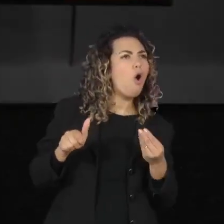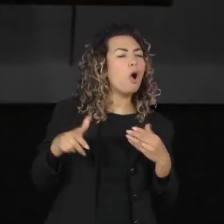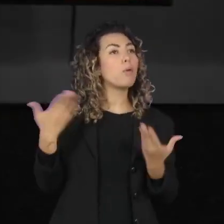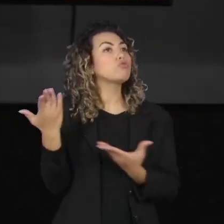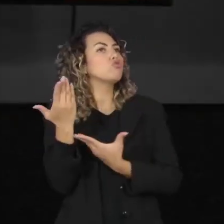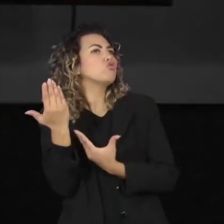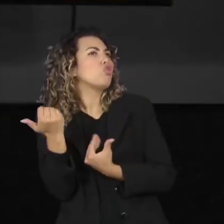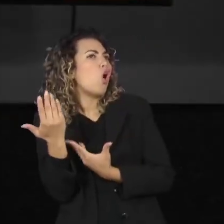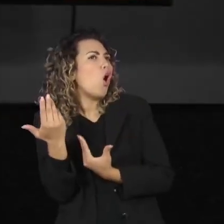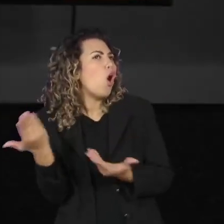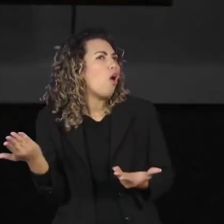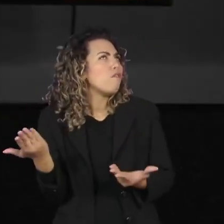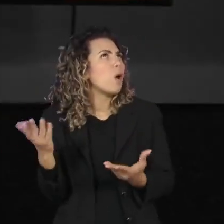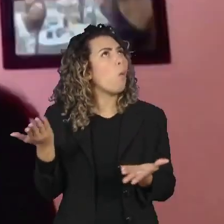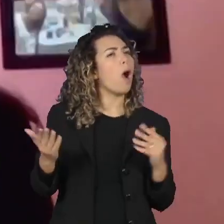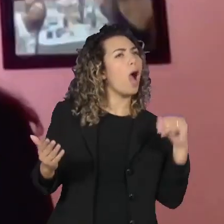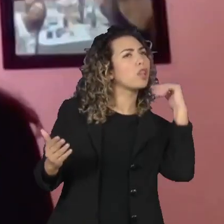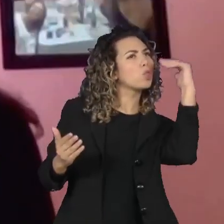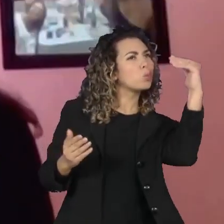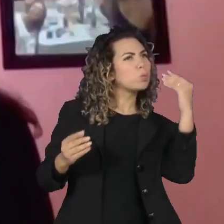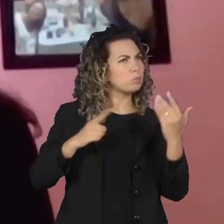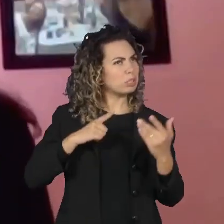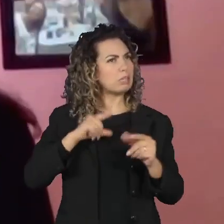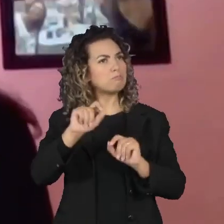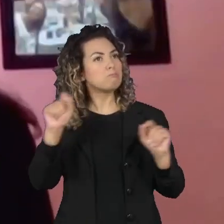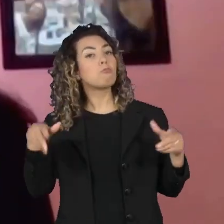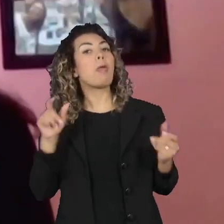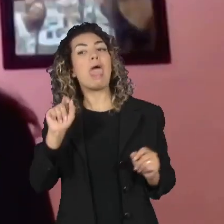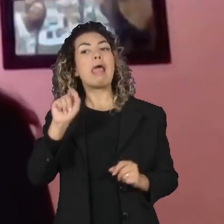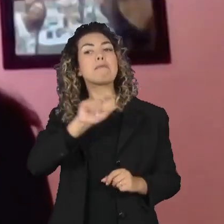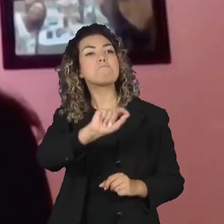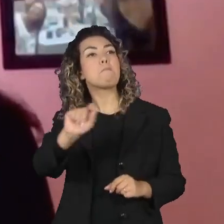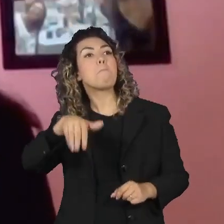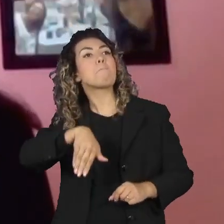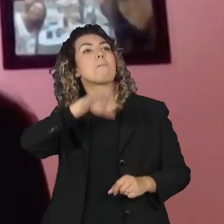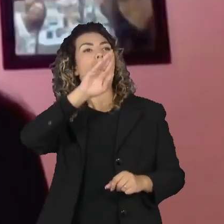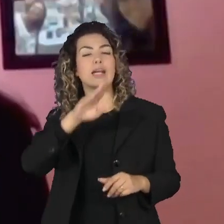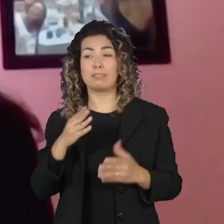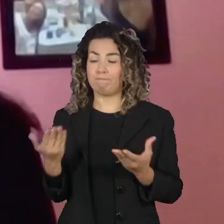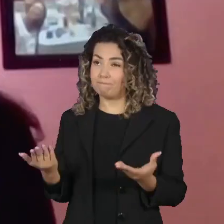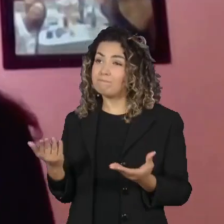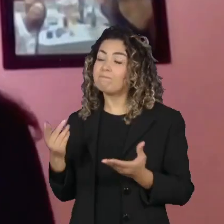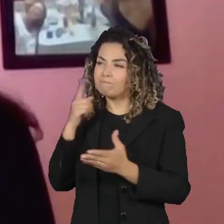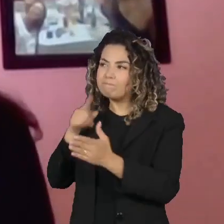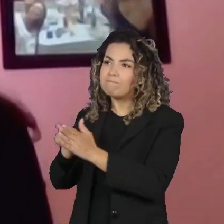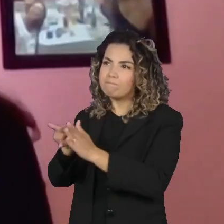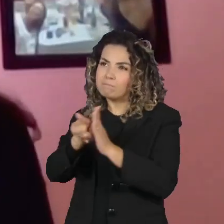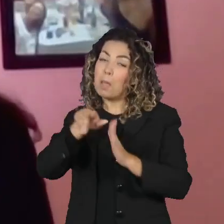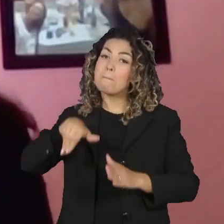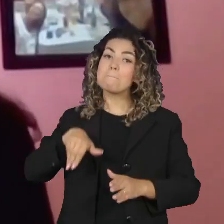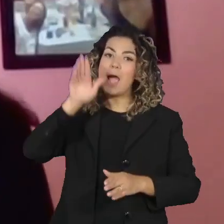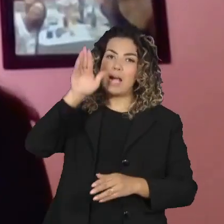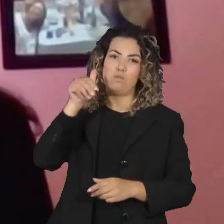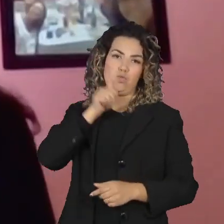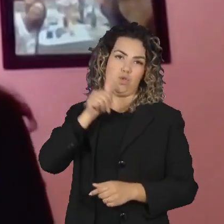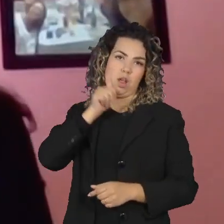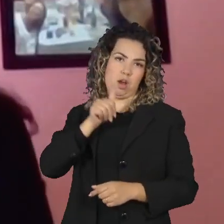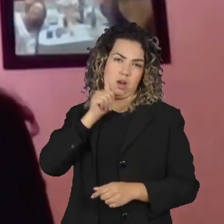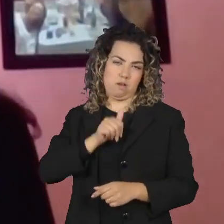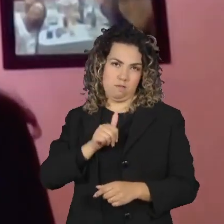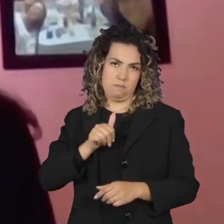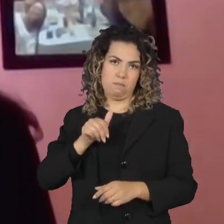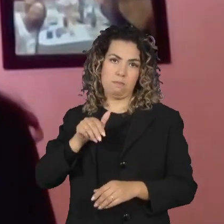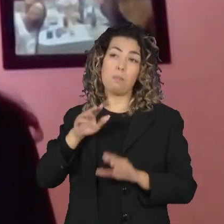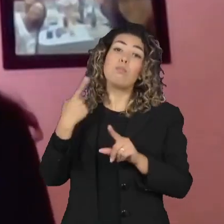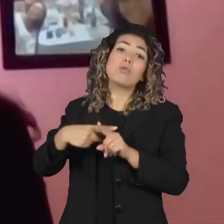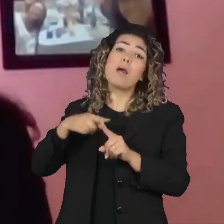verdade, quando você faz pesquisas clínicas, você encontra uma proporção maior de mulheres, porque as mulheres buscam mais ajuda. Mas, por